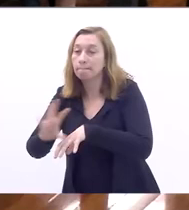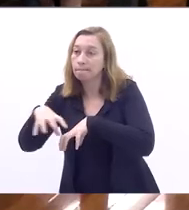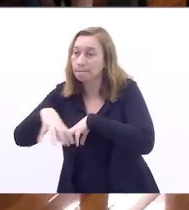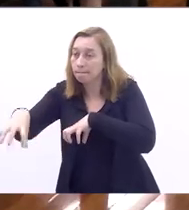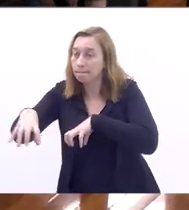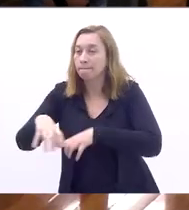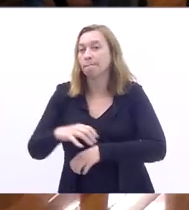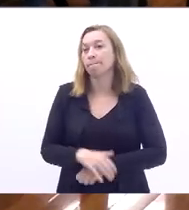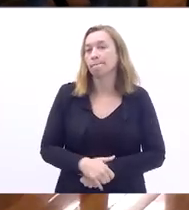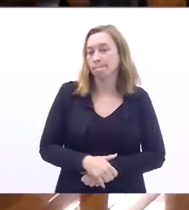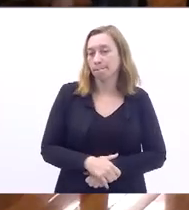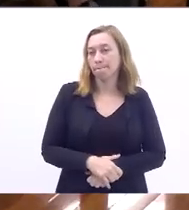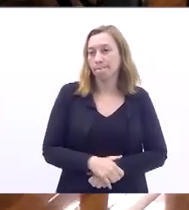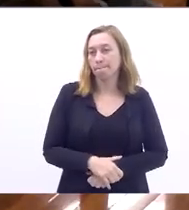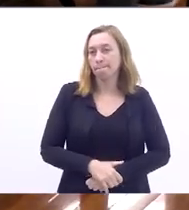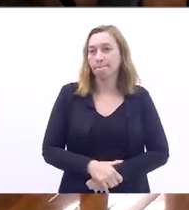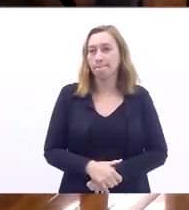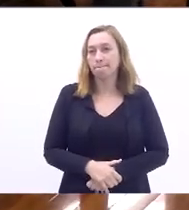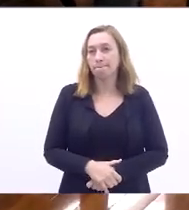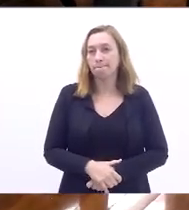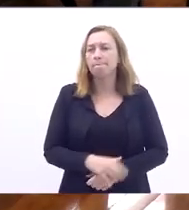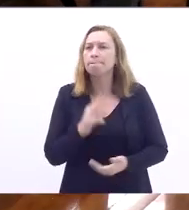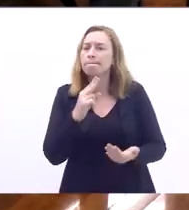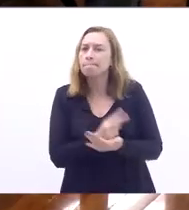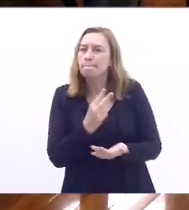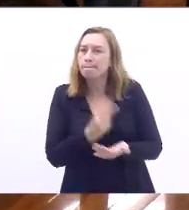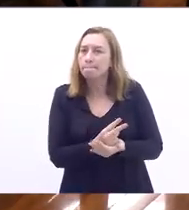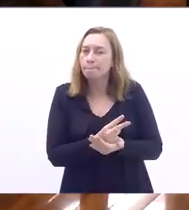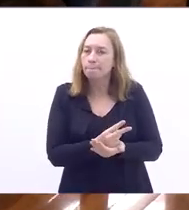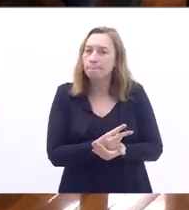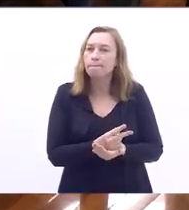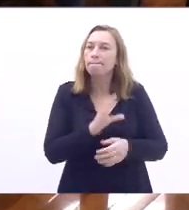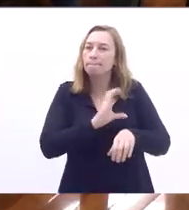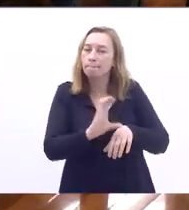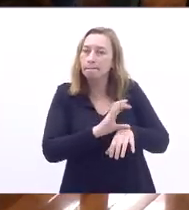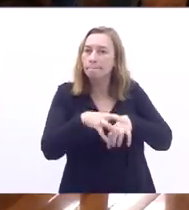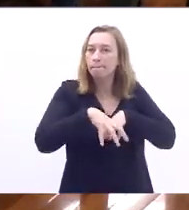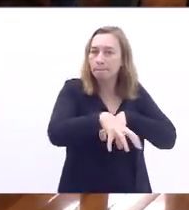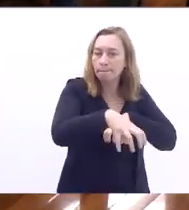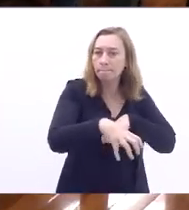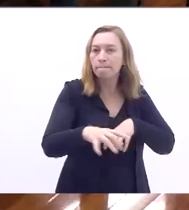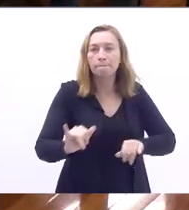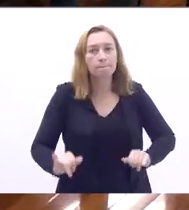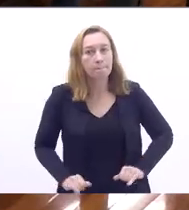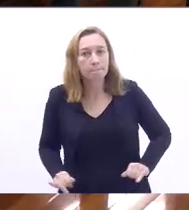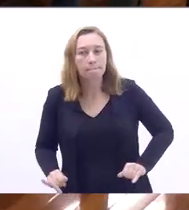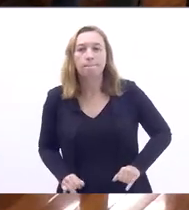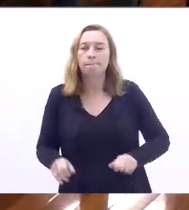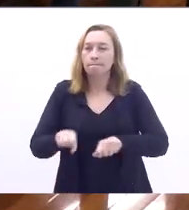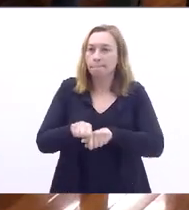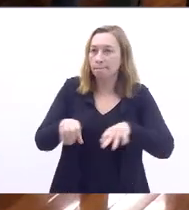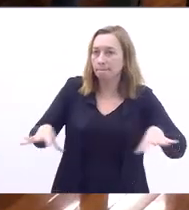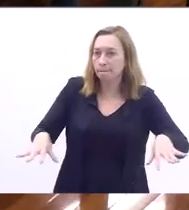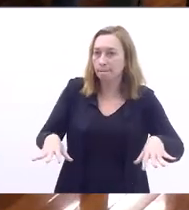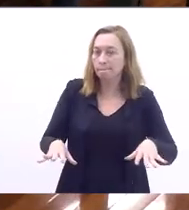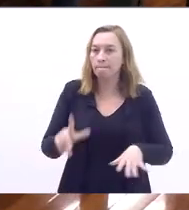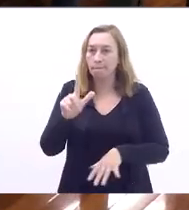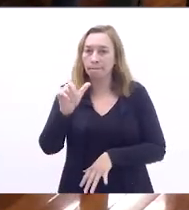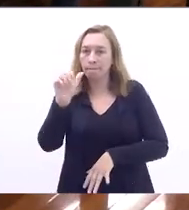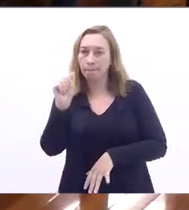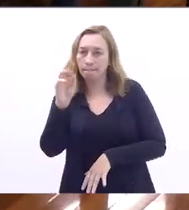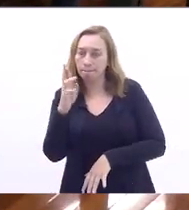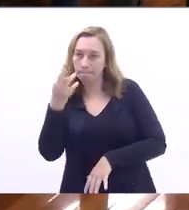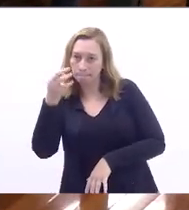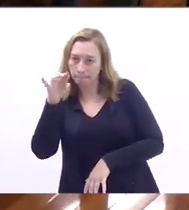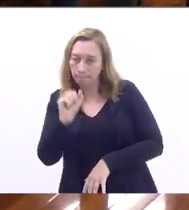EAD semipresencial mesmo os cursos EAD que a gente oferece sofreram com a pandemia na parte dos laboratórios